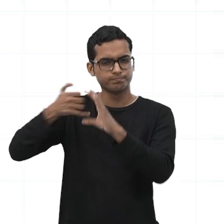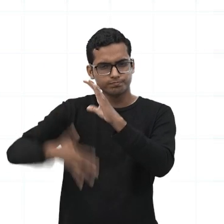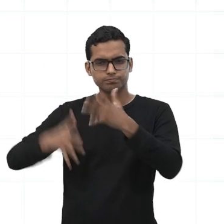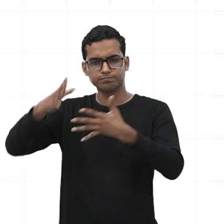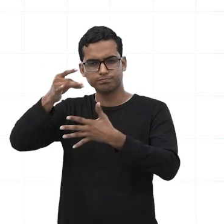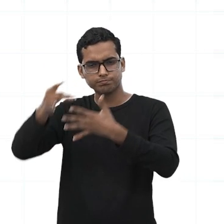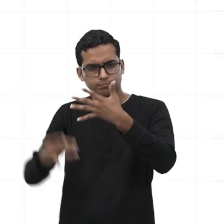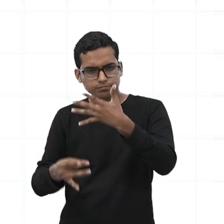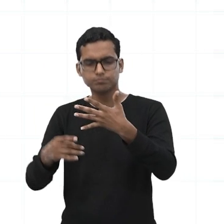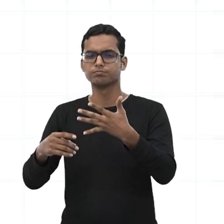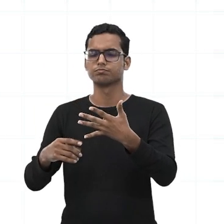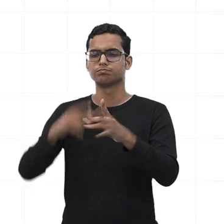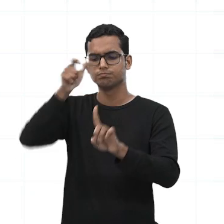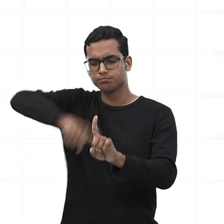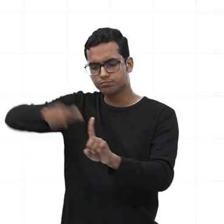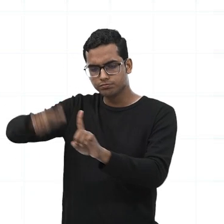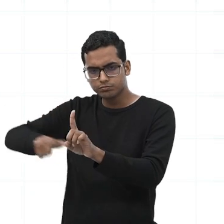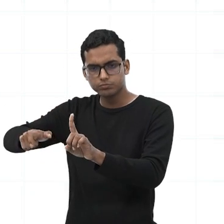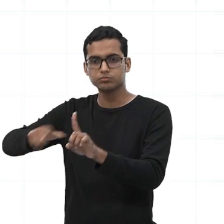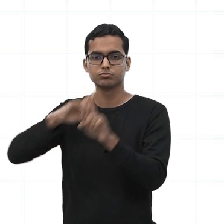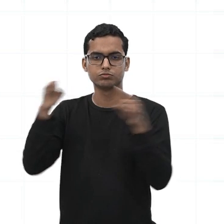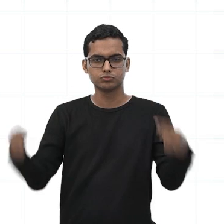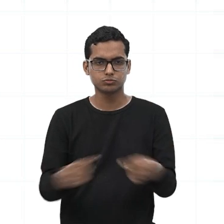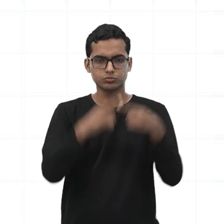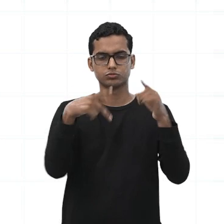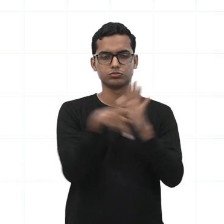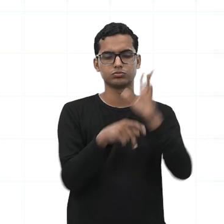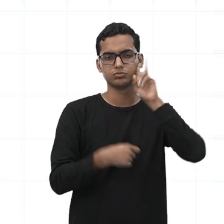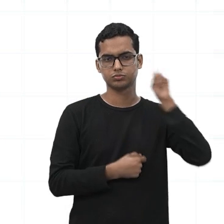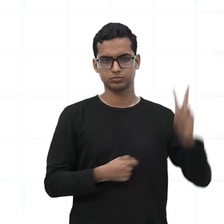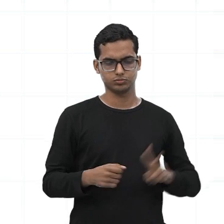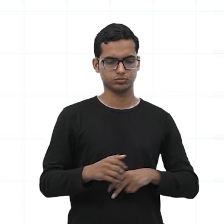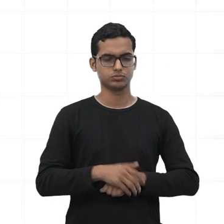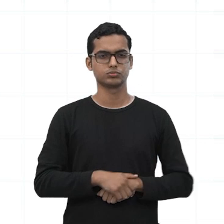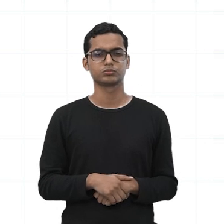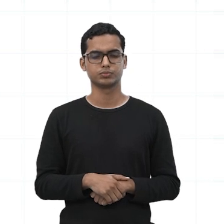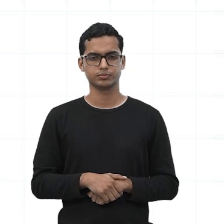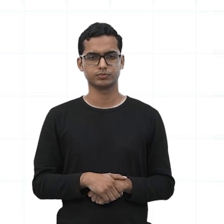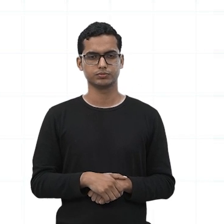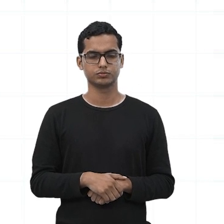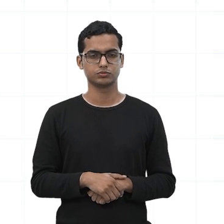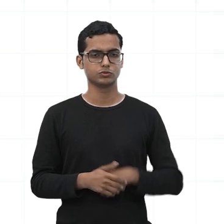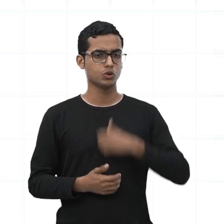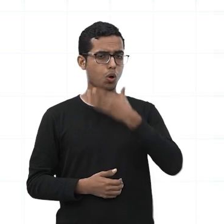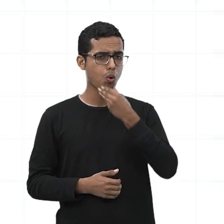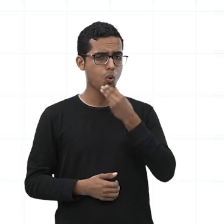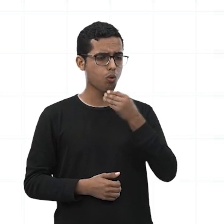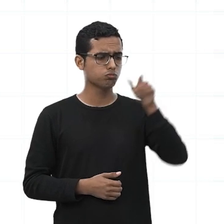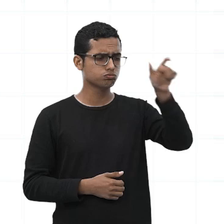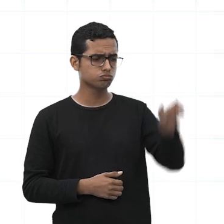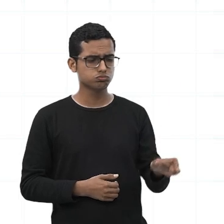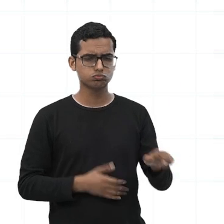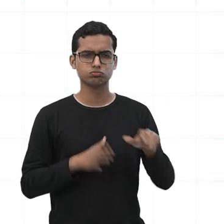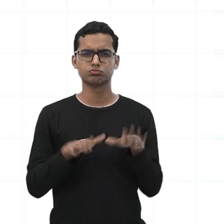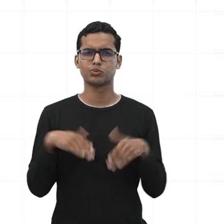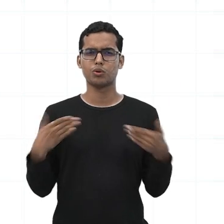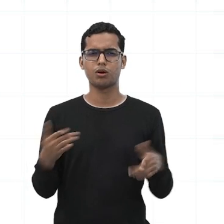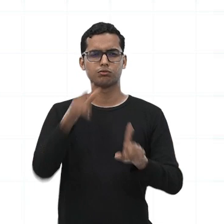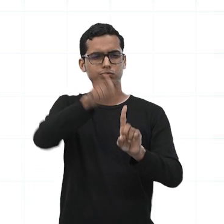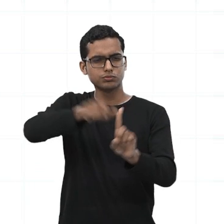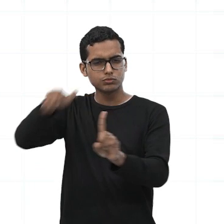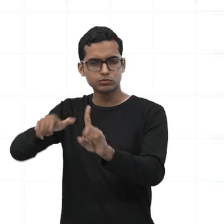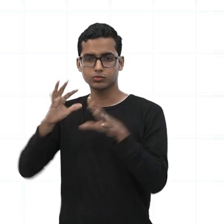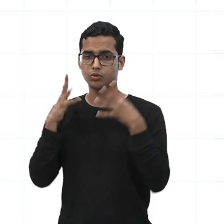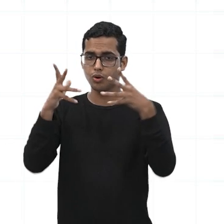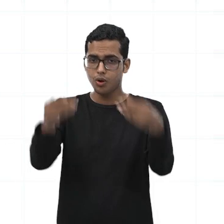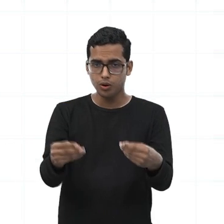pegar os personagens de acordo com a história, certo? Vai ser um rapaz. Quais são os personagens? Então, todos os personagens